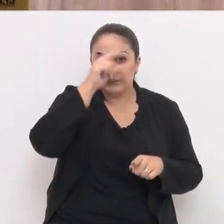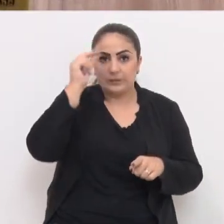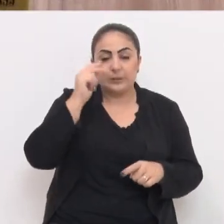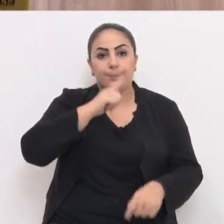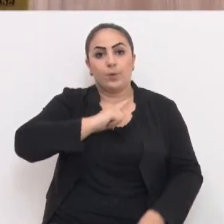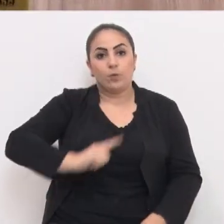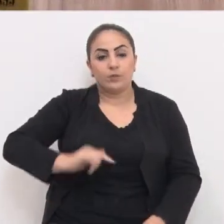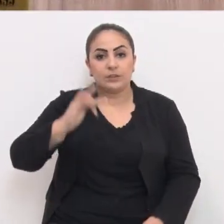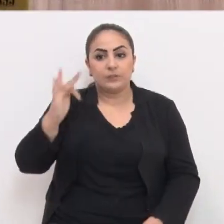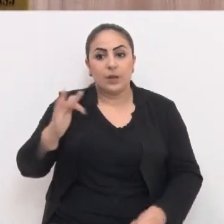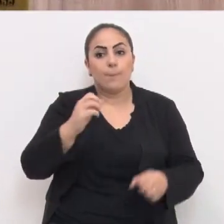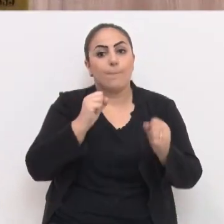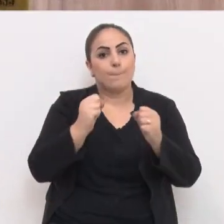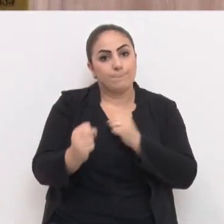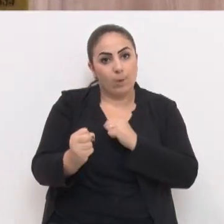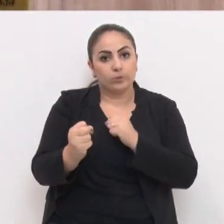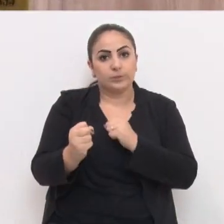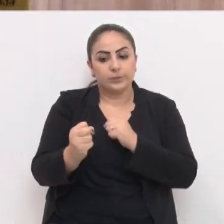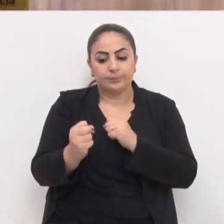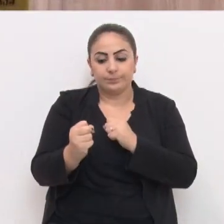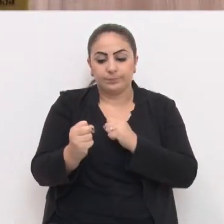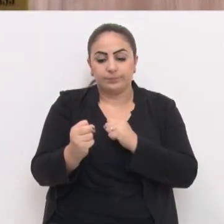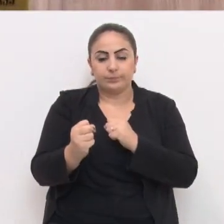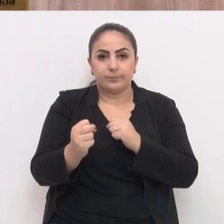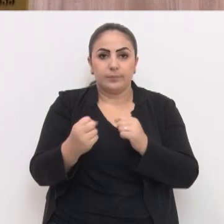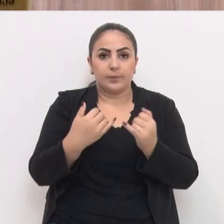o governo federal, eles poderiam